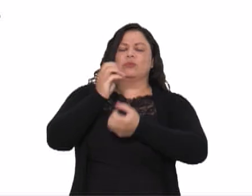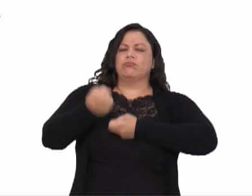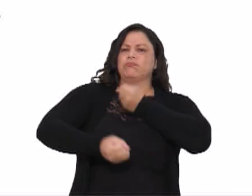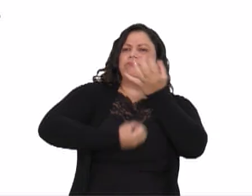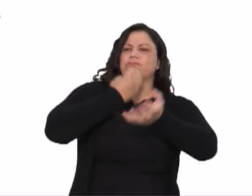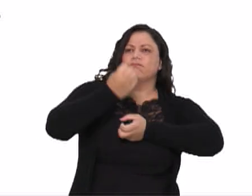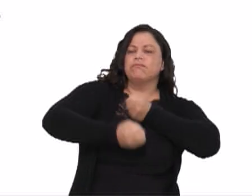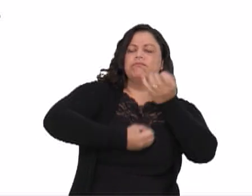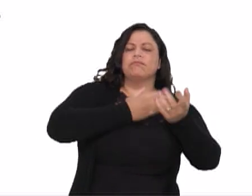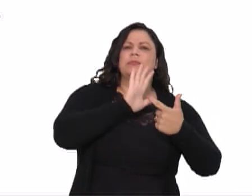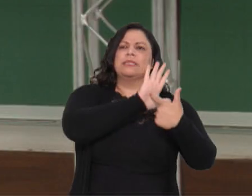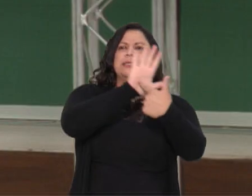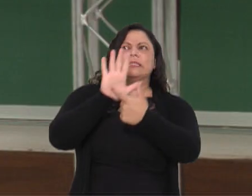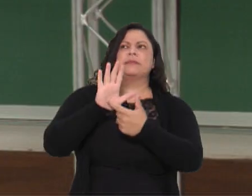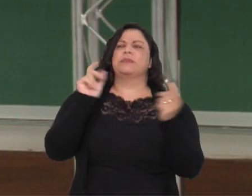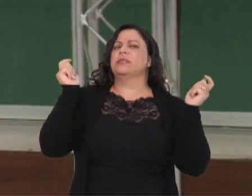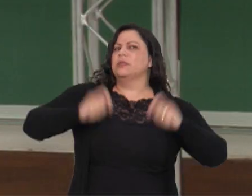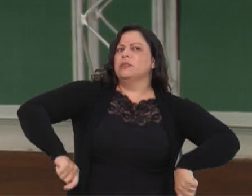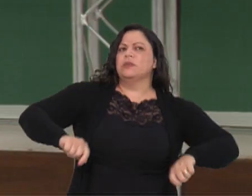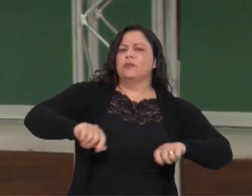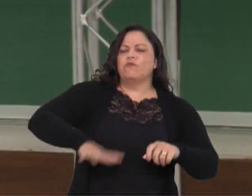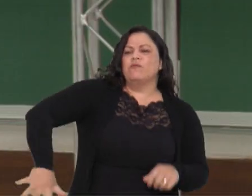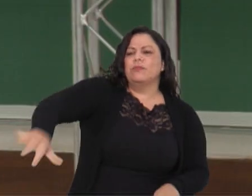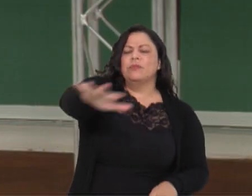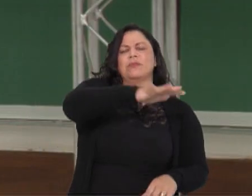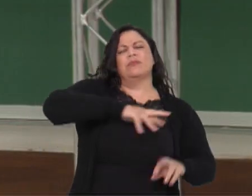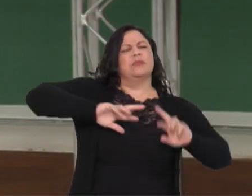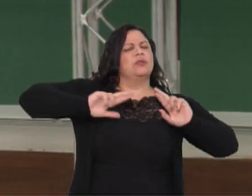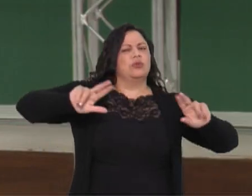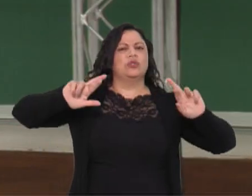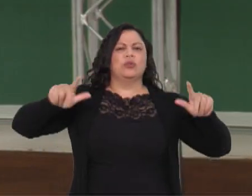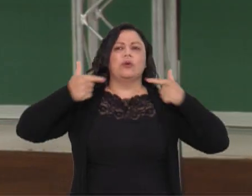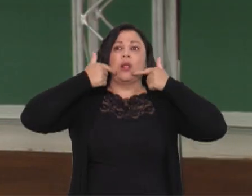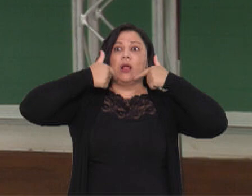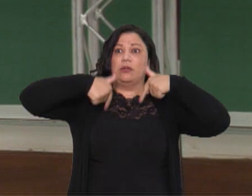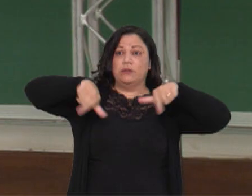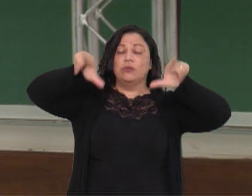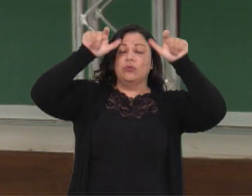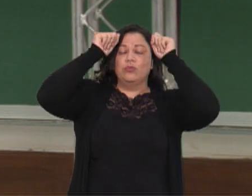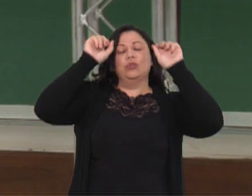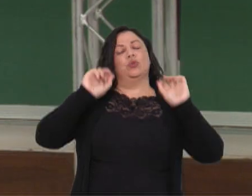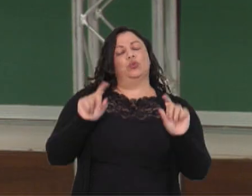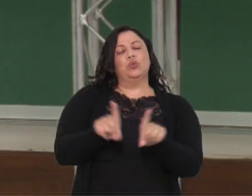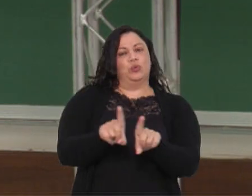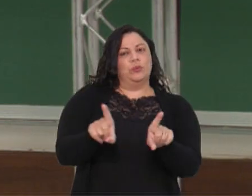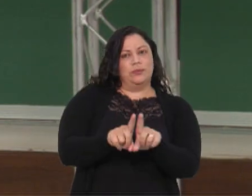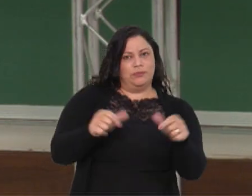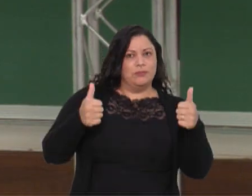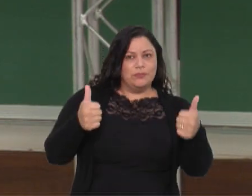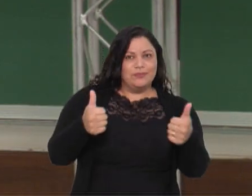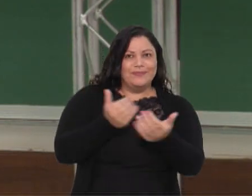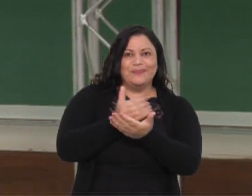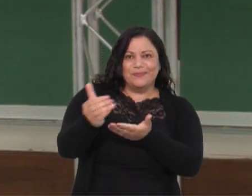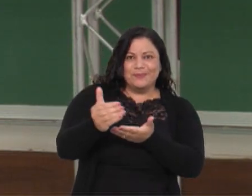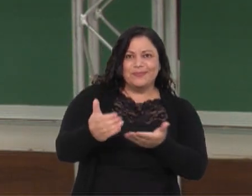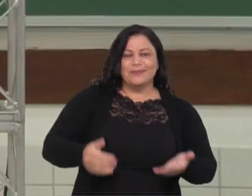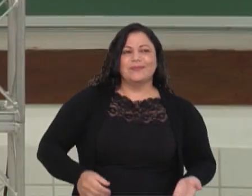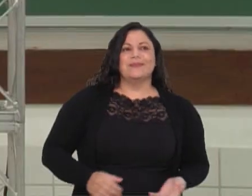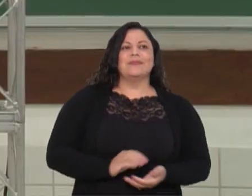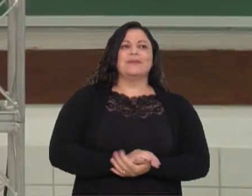usa, tanto os expressivos de forma geral como os recursos linguísticos. Tudo bem? Vamos começar?